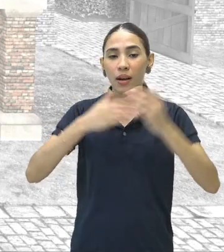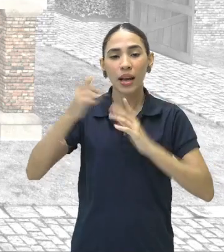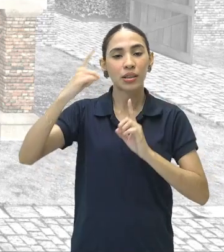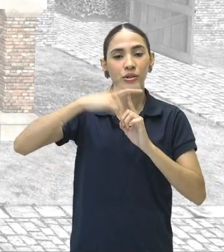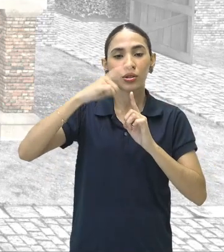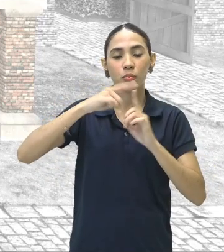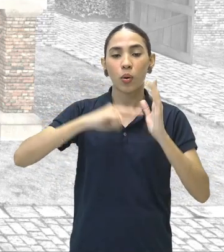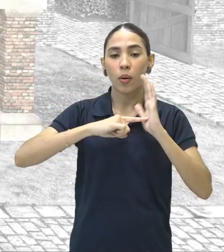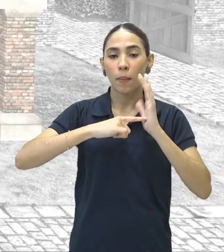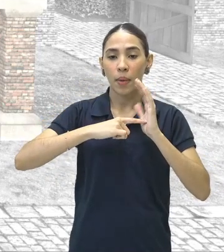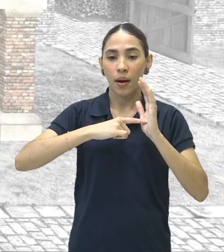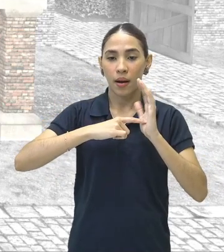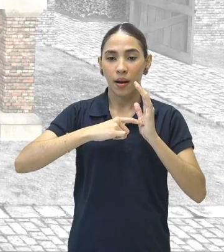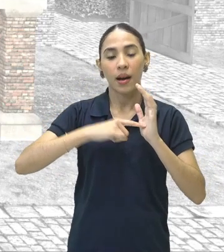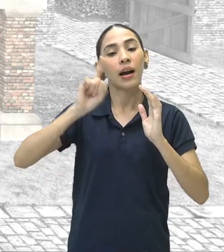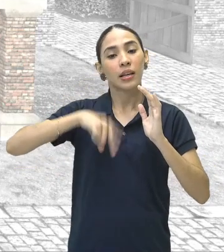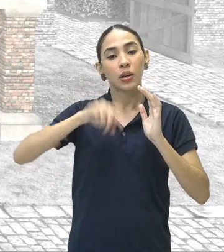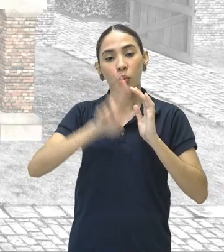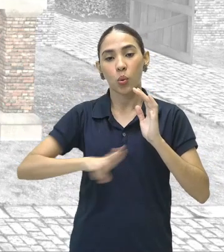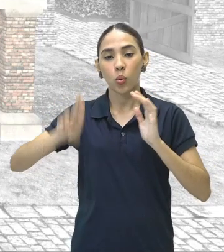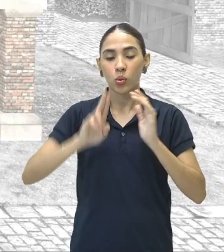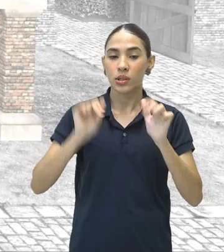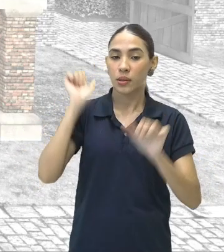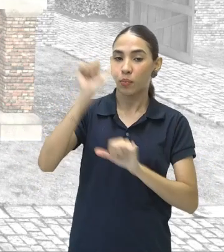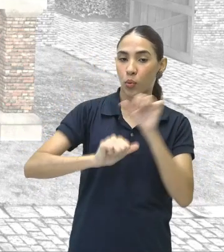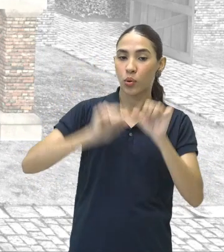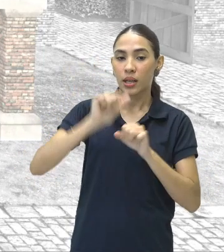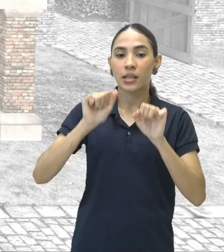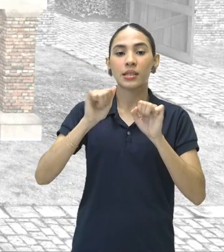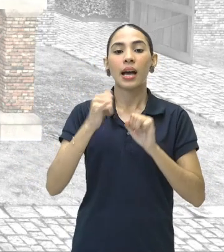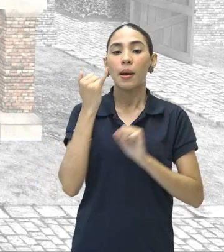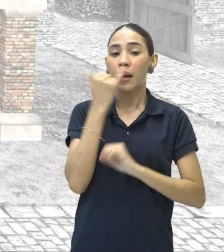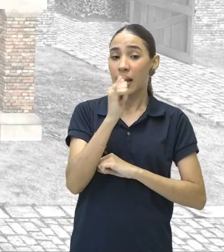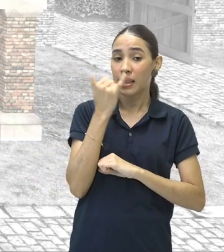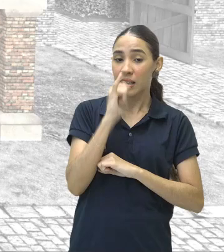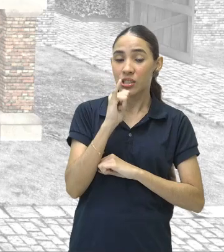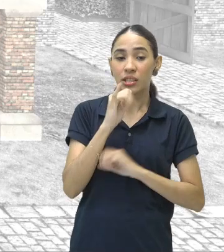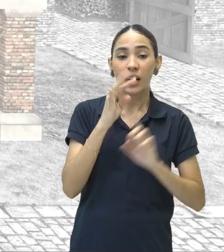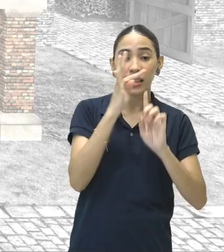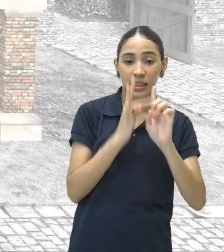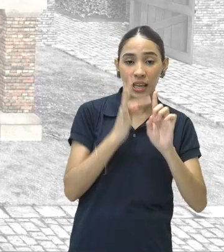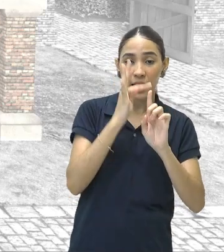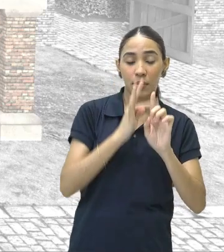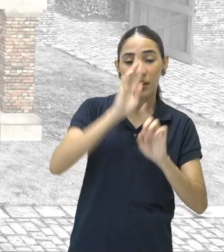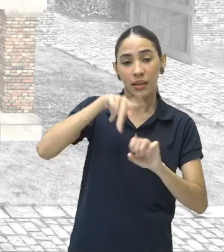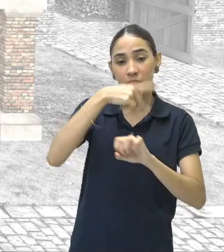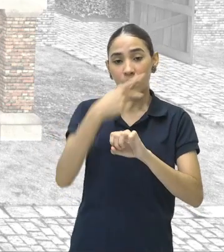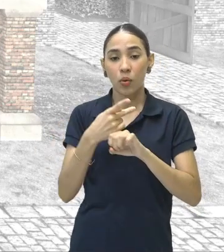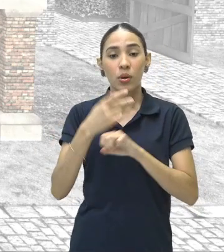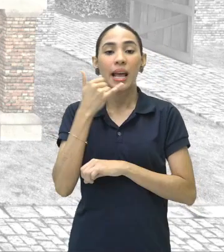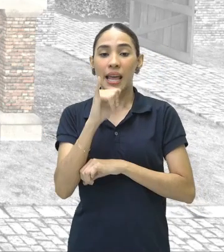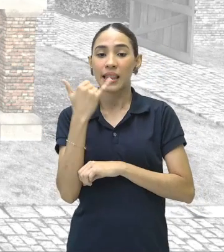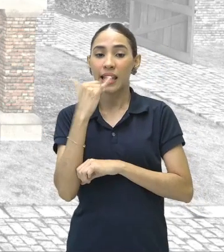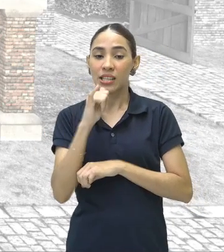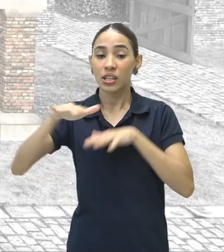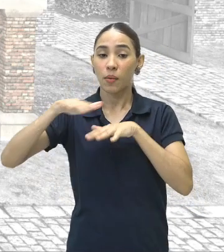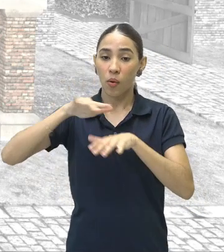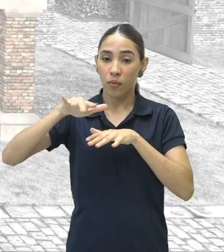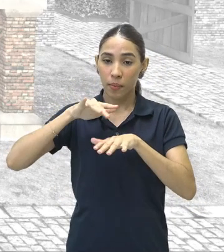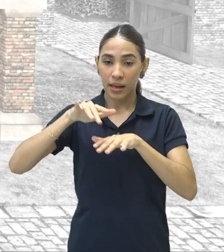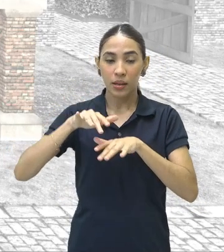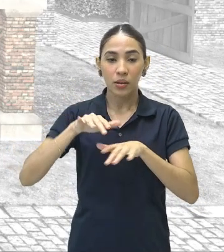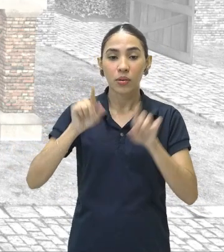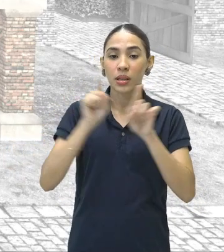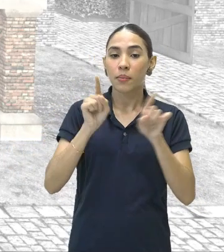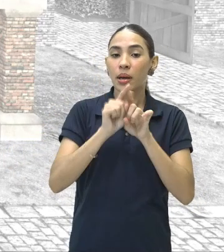que funcione pela transformação de energia térmica em energia mecânica,